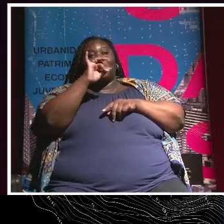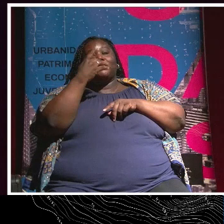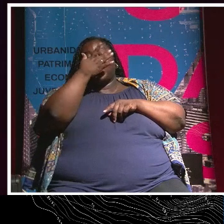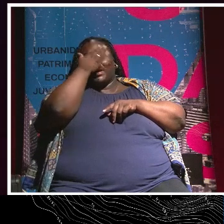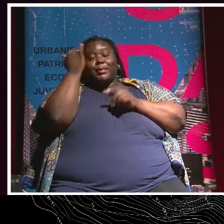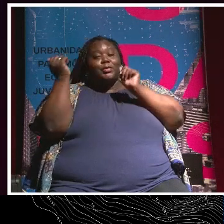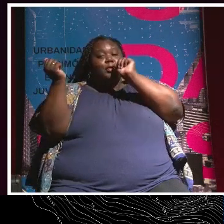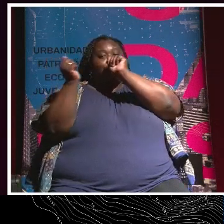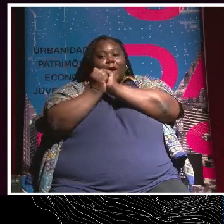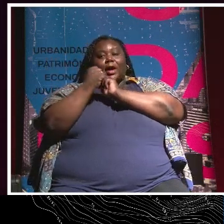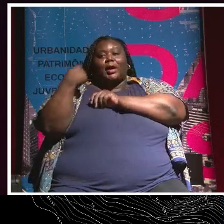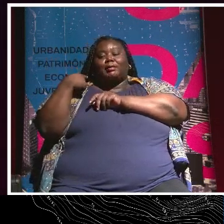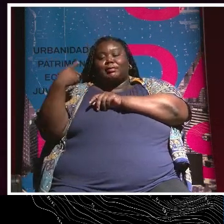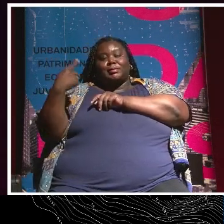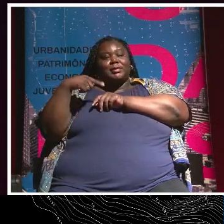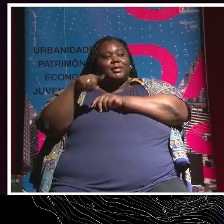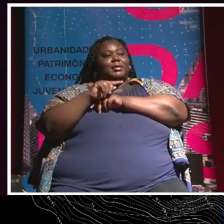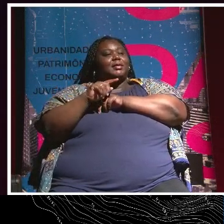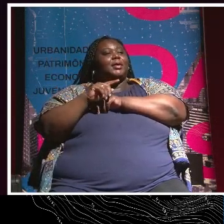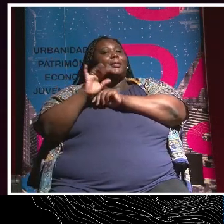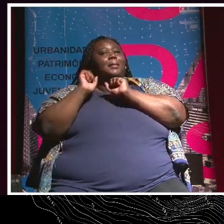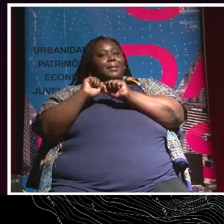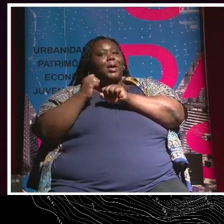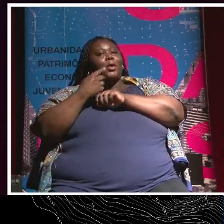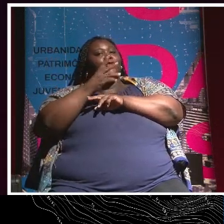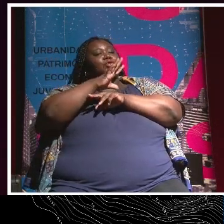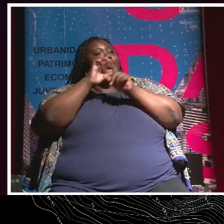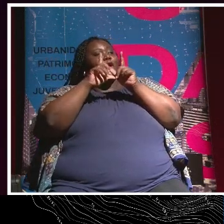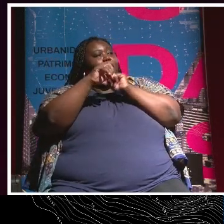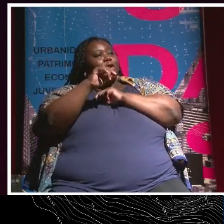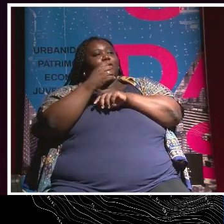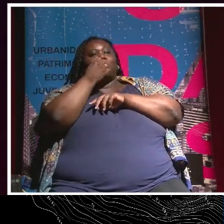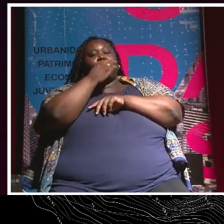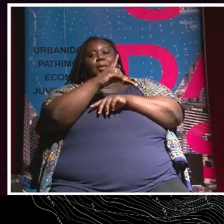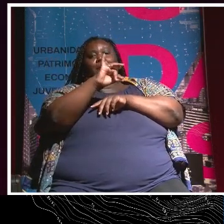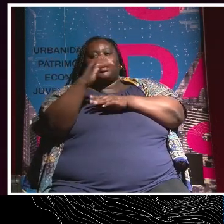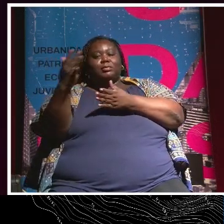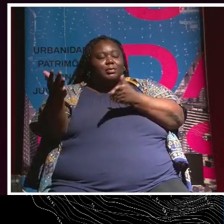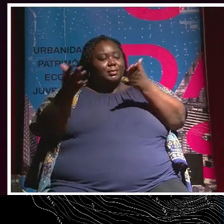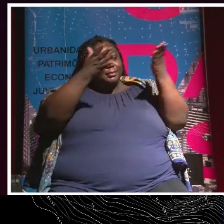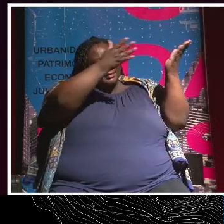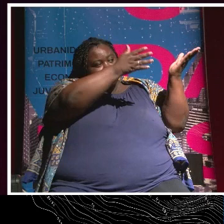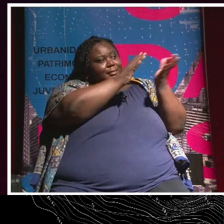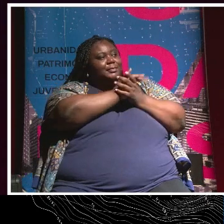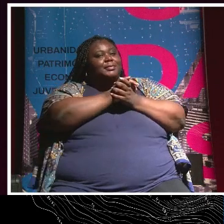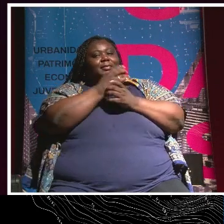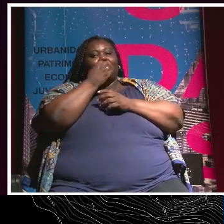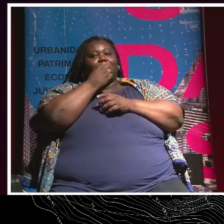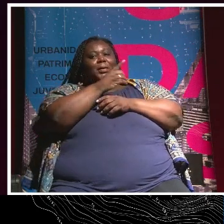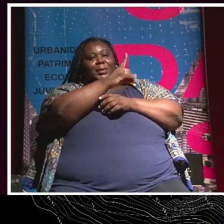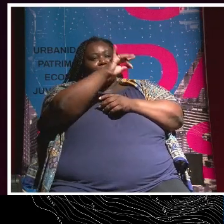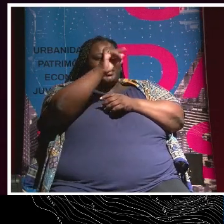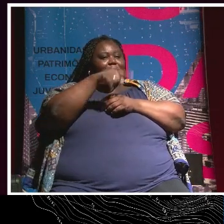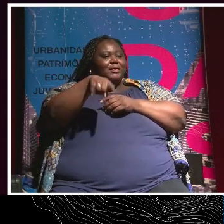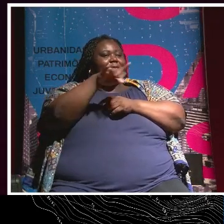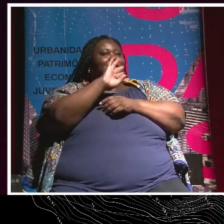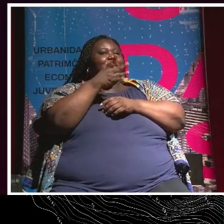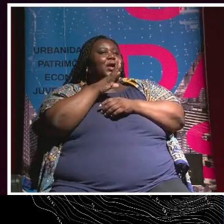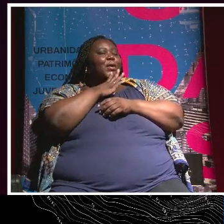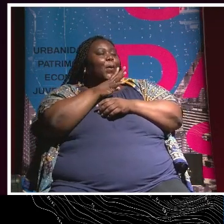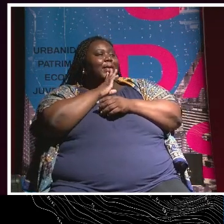aí perto de vocês aí? Não precisa estar perto, não, pode estar longe. Que seja alguém que você não conhece. Que eu sei que você já deu bom dia para quem você